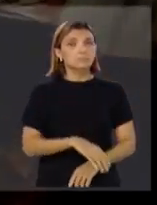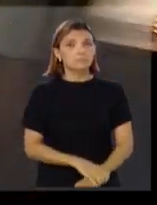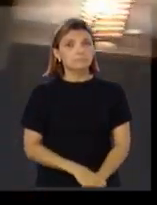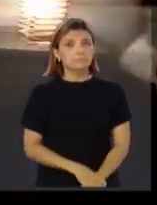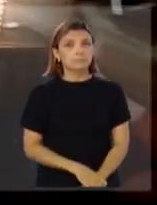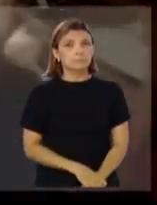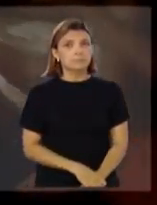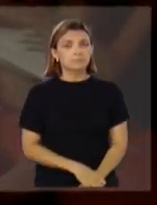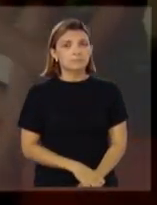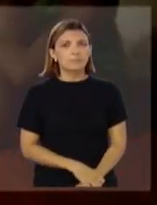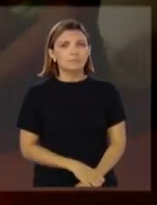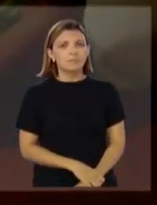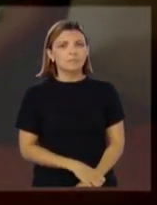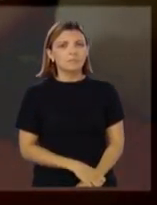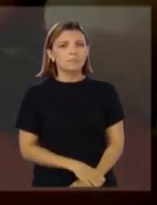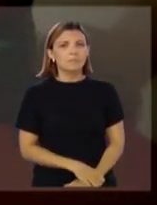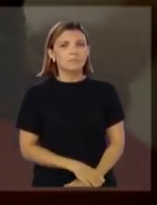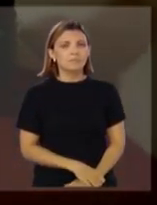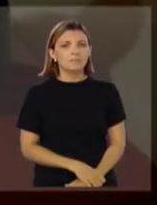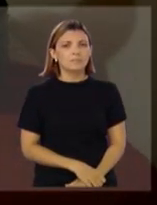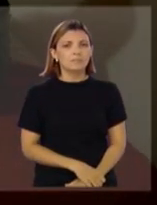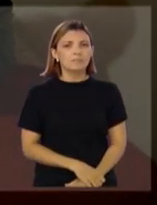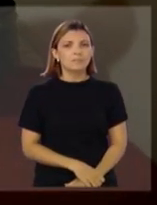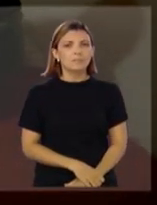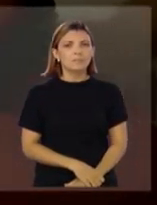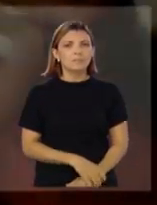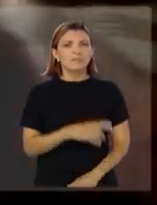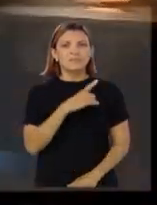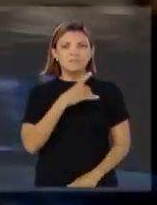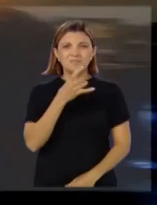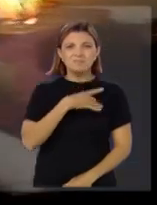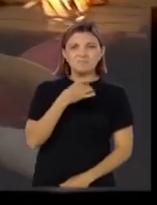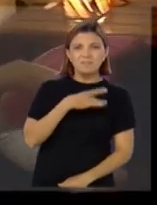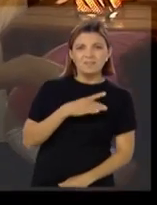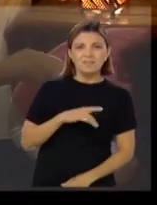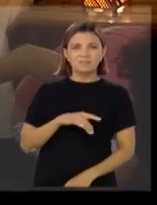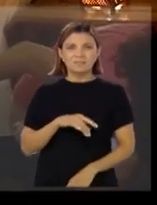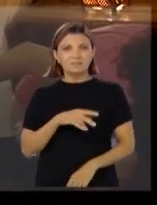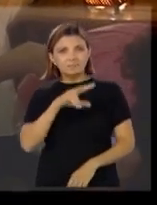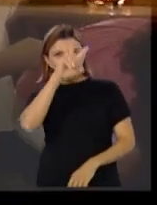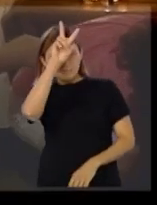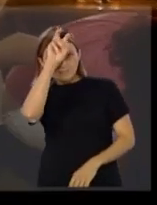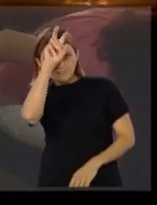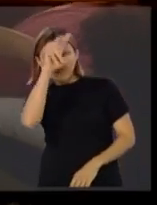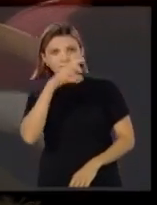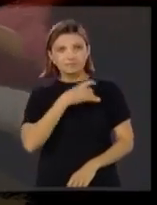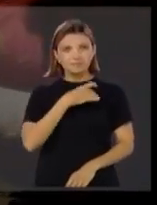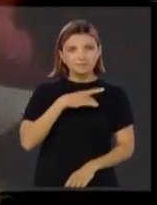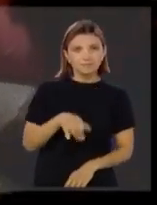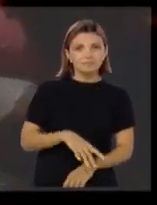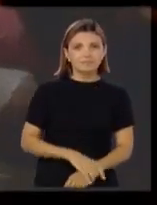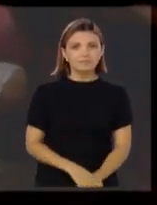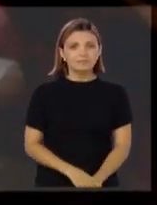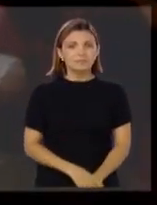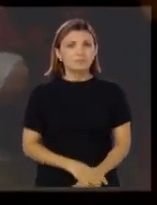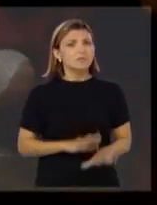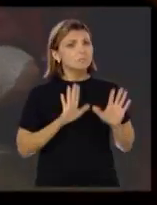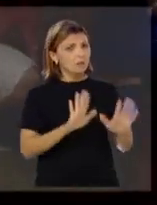viu? Marta, você perdeu alguma coisa? Só 3 lagartixas, 8 baratas e um